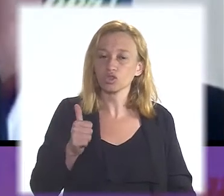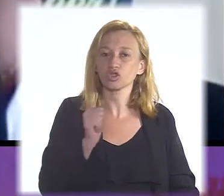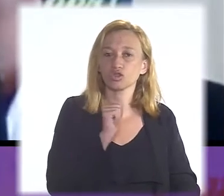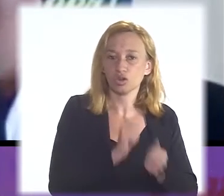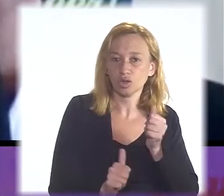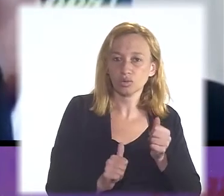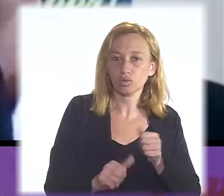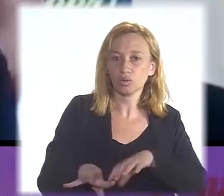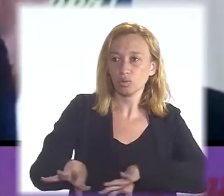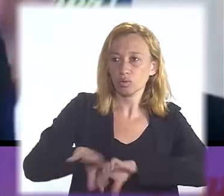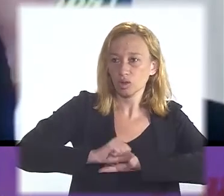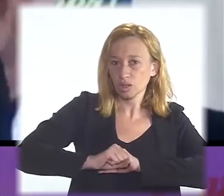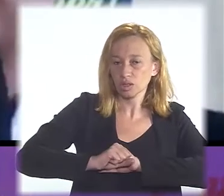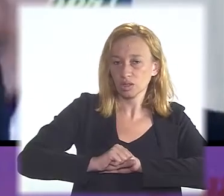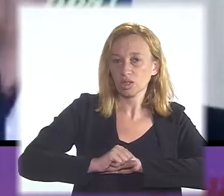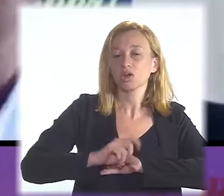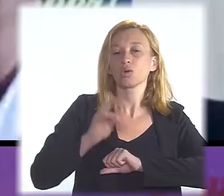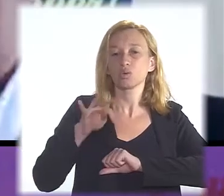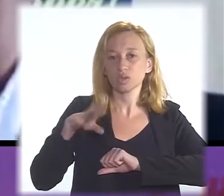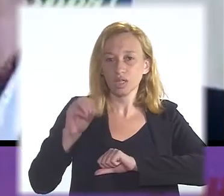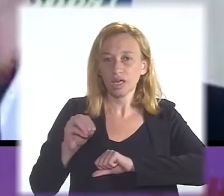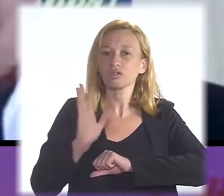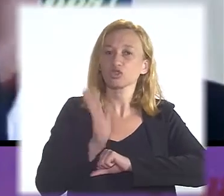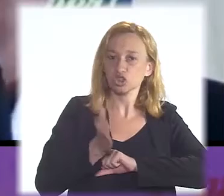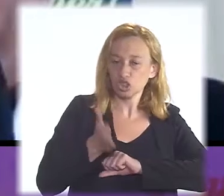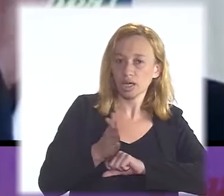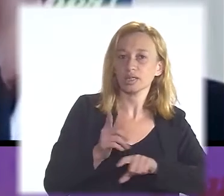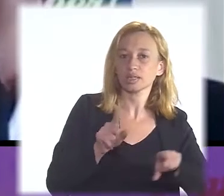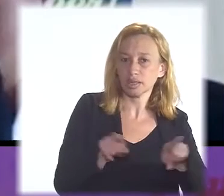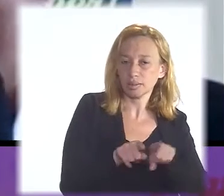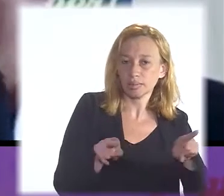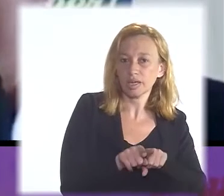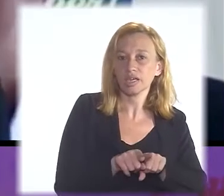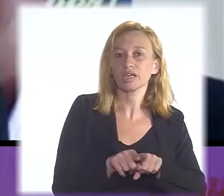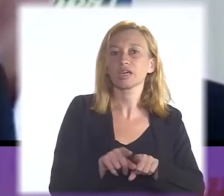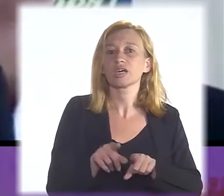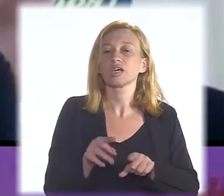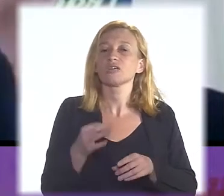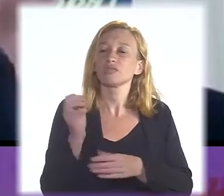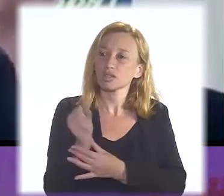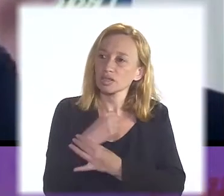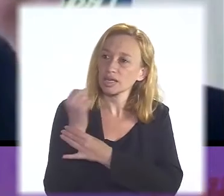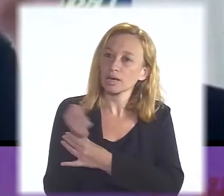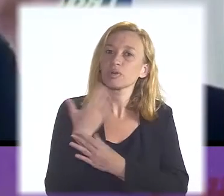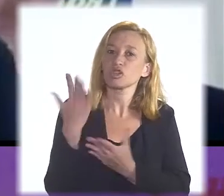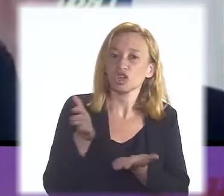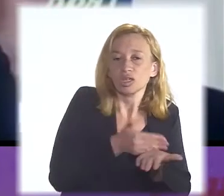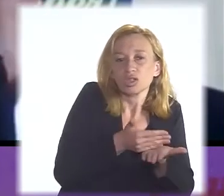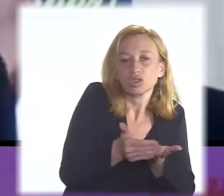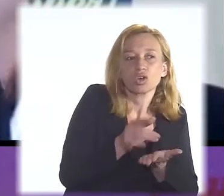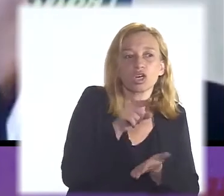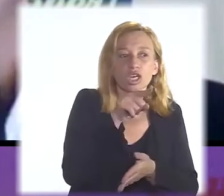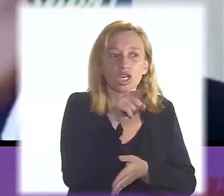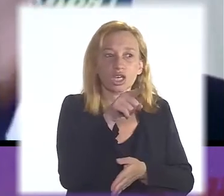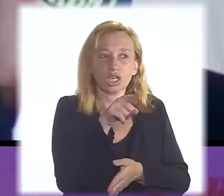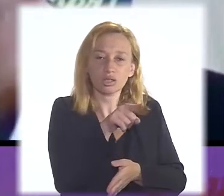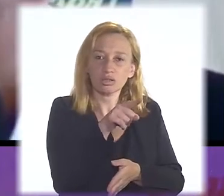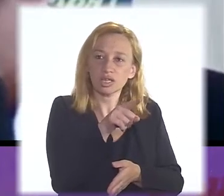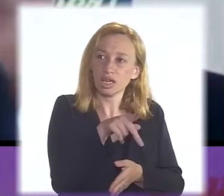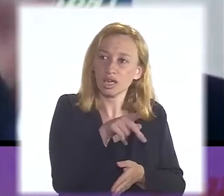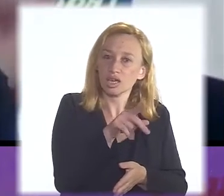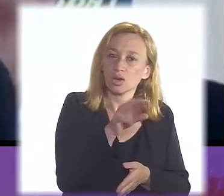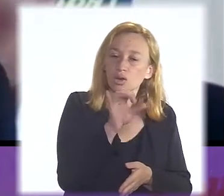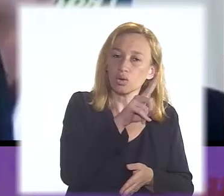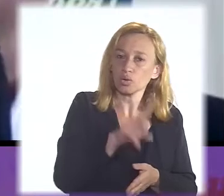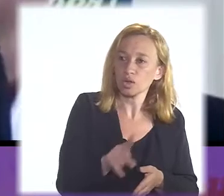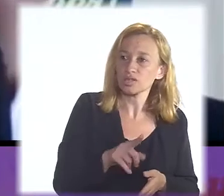numa semi-intensiva, foi para o quarto, já iniciou a fisioterapia, a gente já vai tratar desse tema. Isso que o Luiz Ribeiro